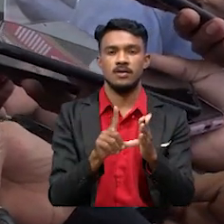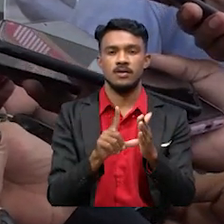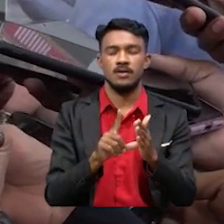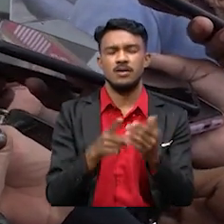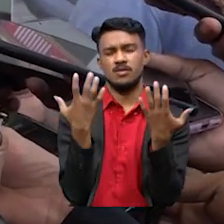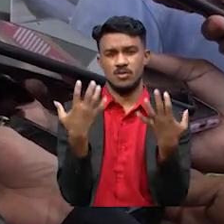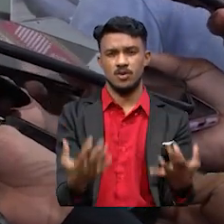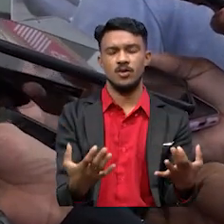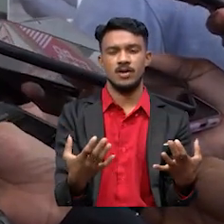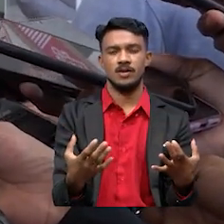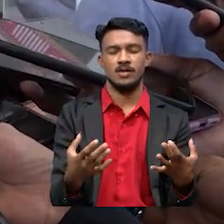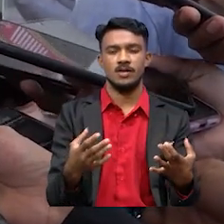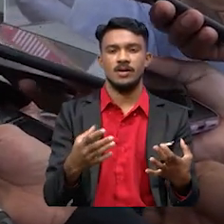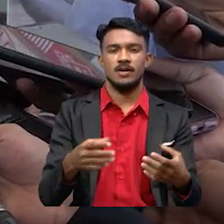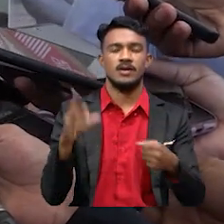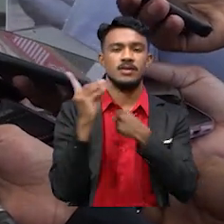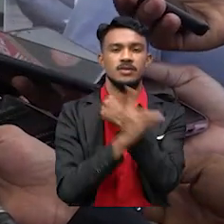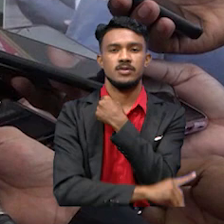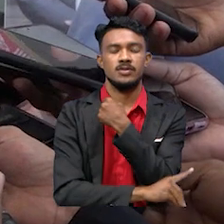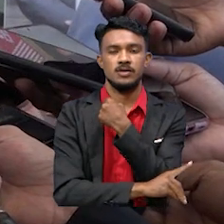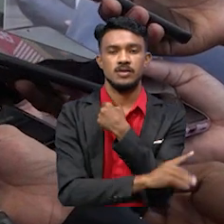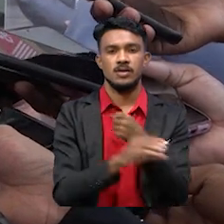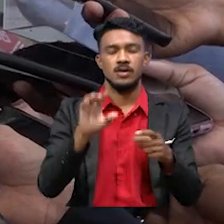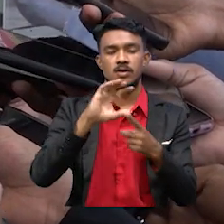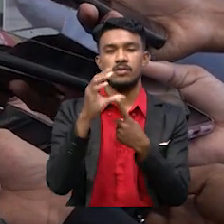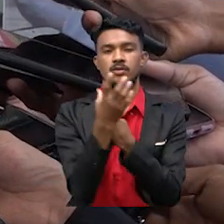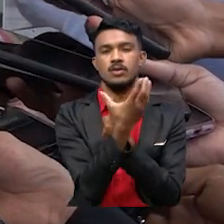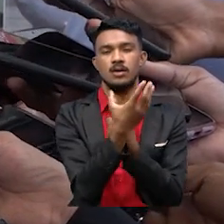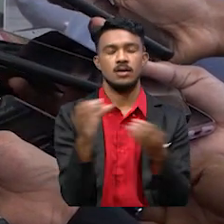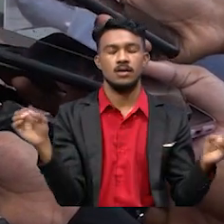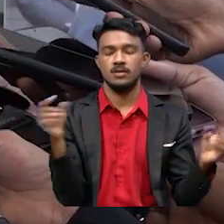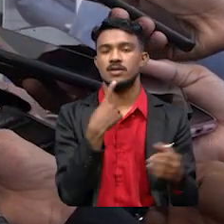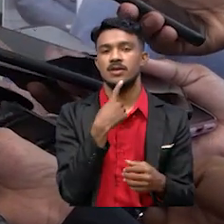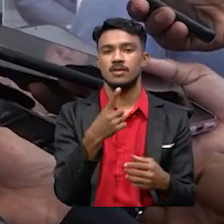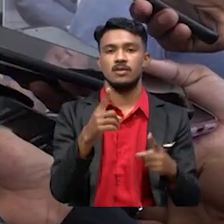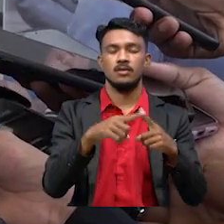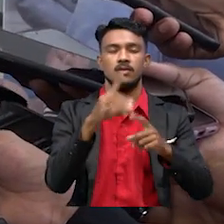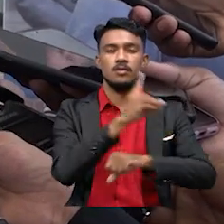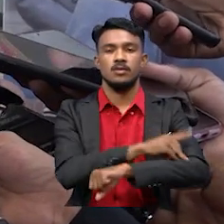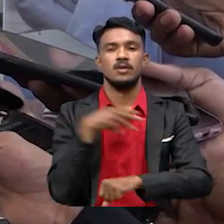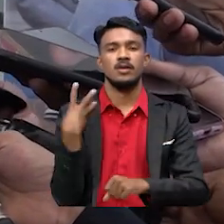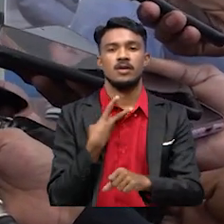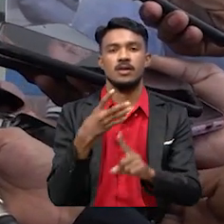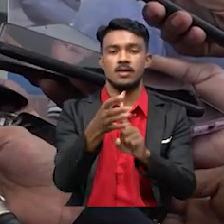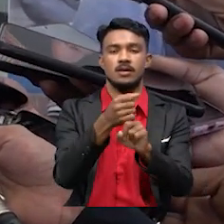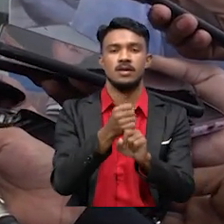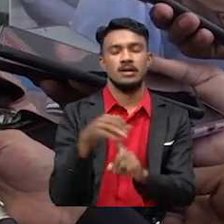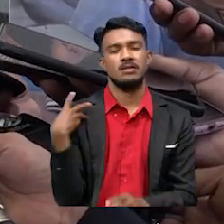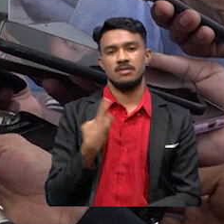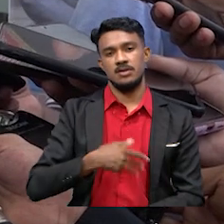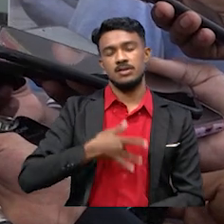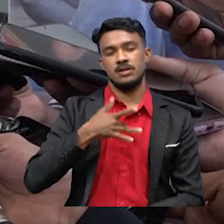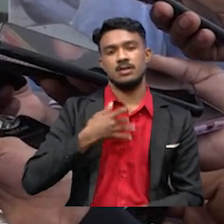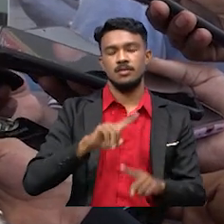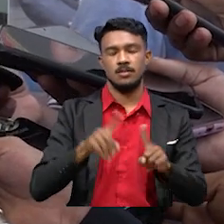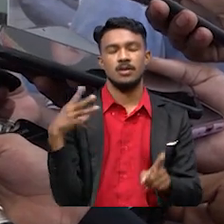mos sanção ainda é ma bol dia, liuto ritual. Ritual lá os dia kata goi ita kahar kedas, ita senti kedas, bebe proses